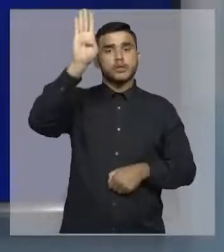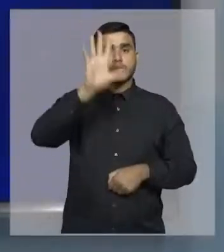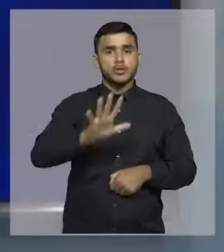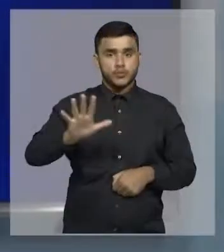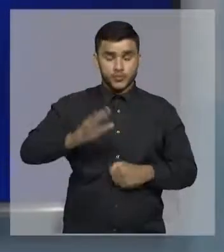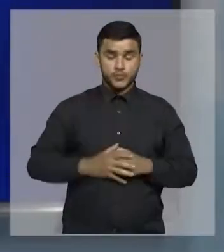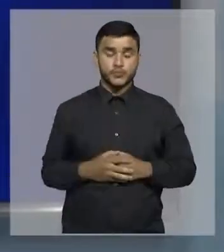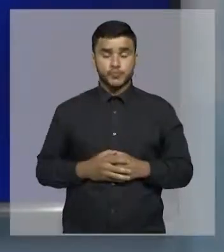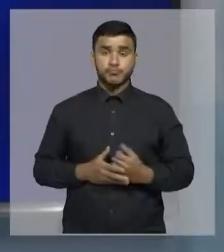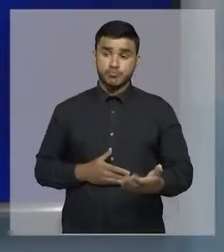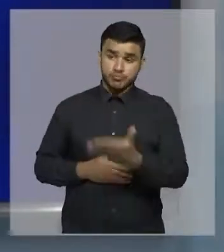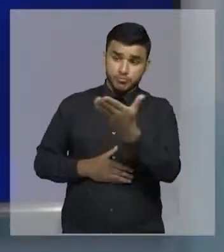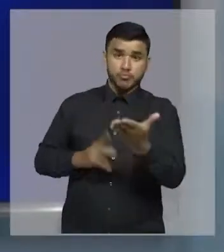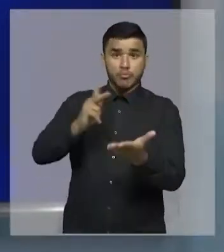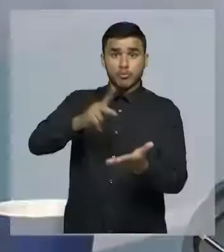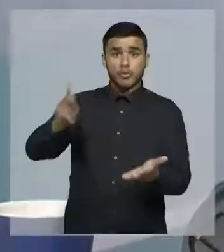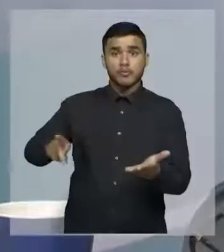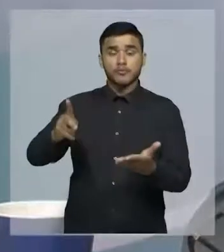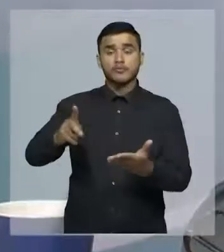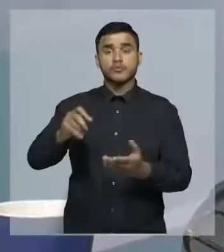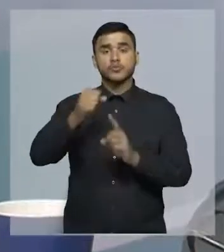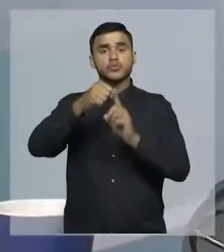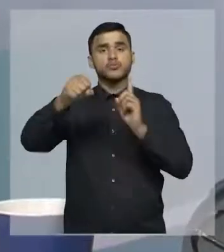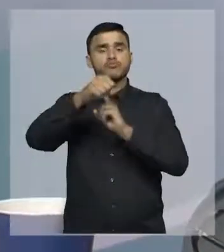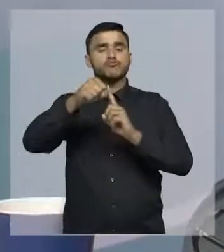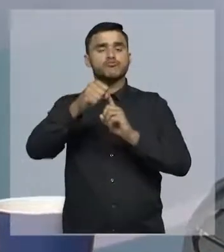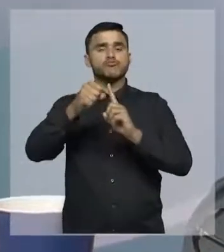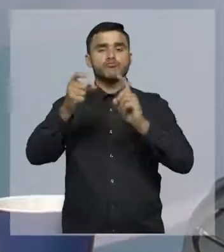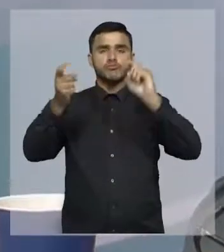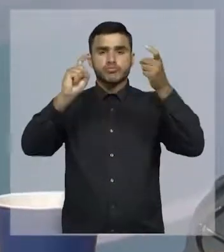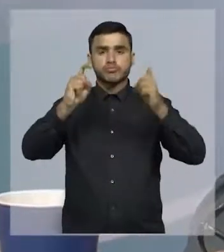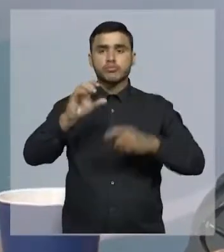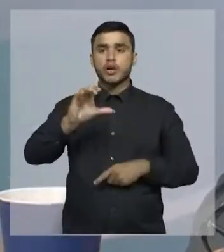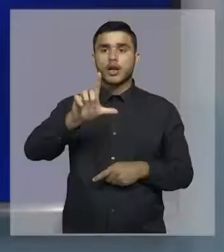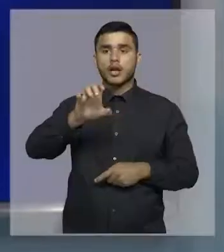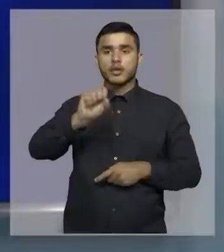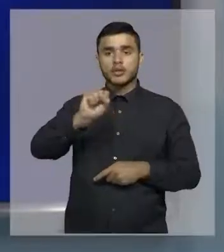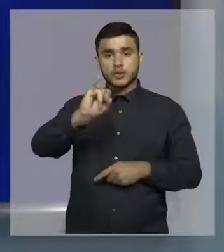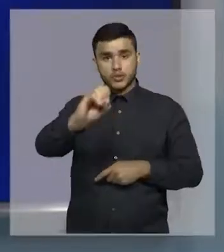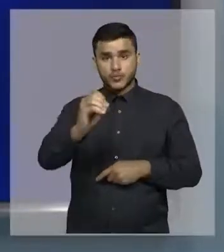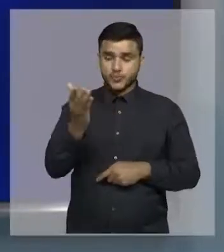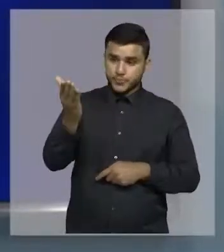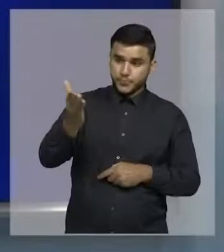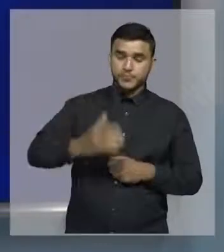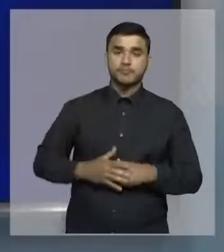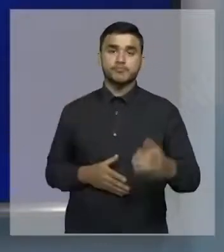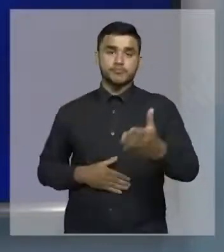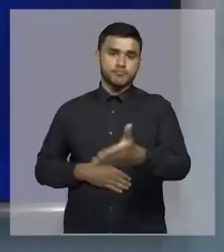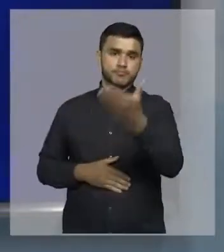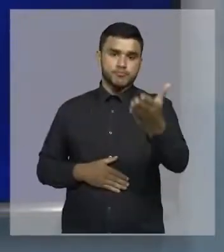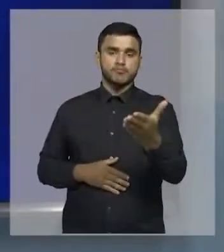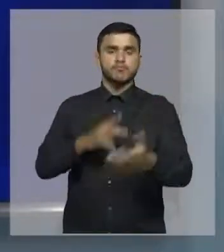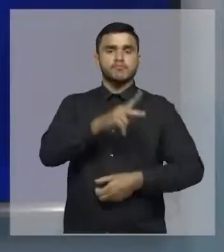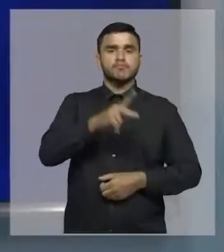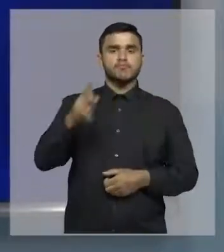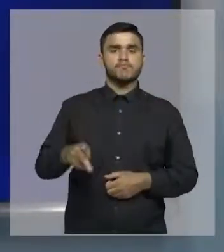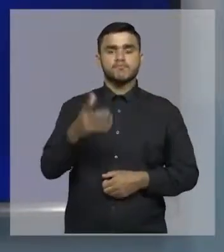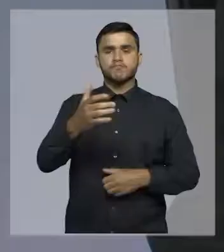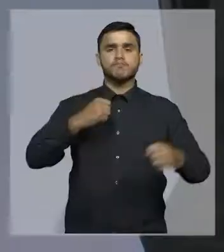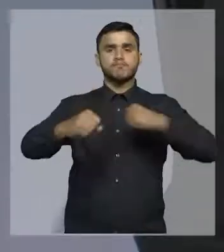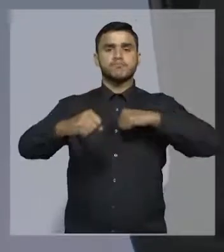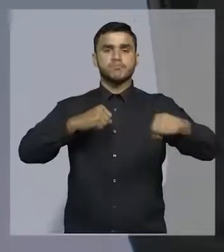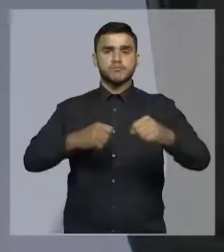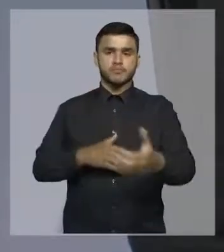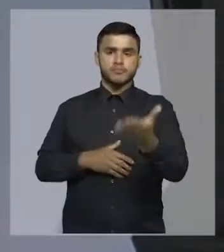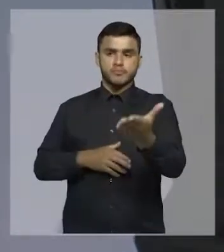O também professor e sociólogo Clésio Arruda. E o nosso professor, doutor, decano aqui da nossa mesa de